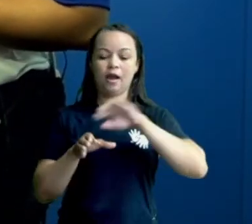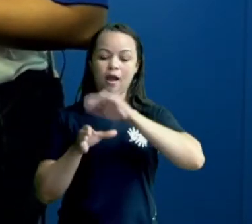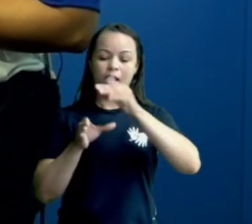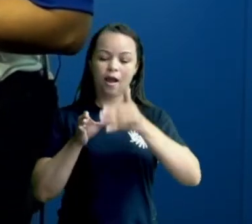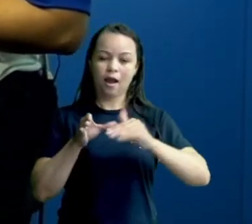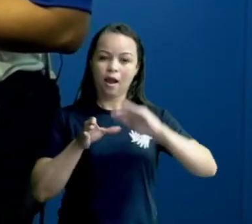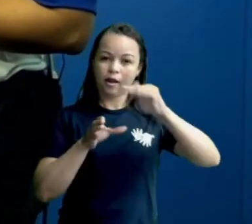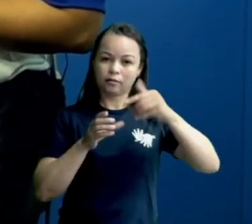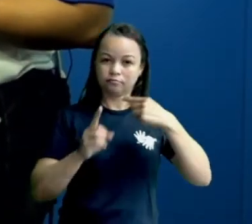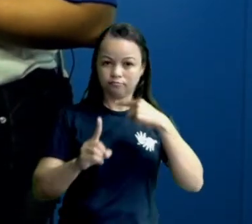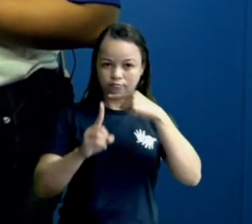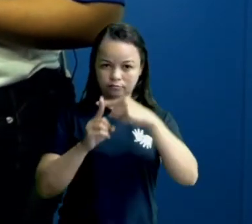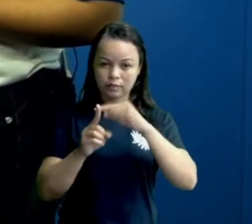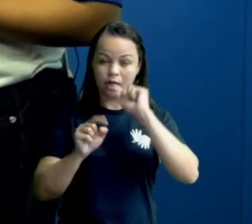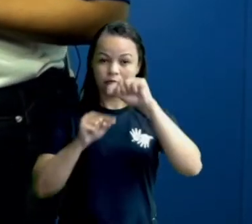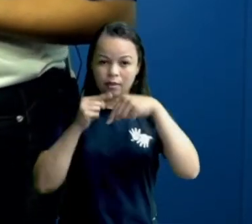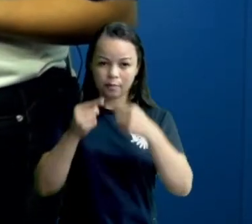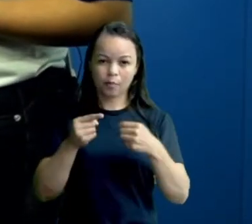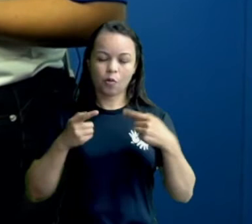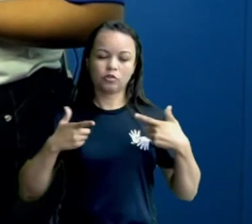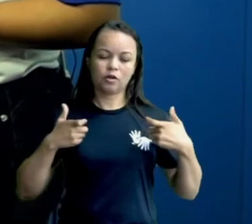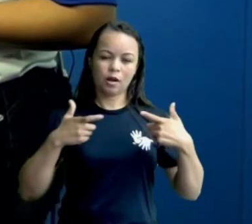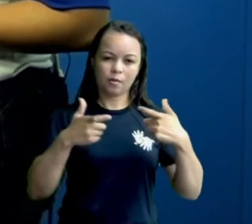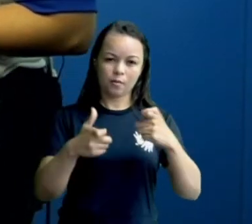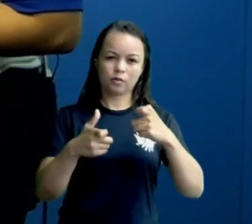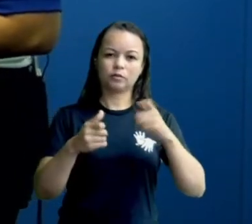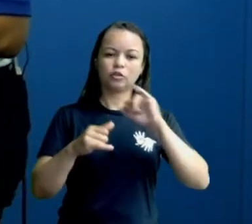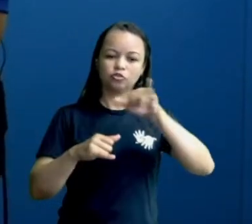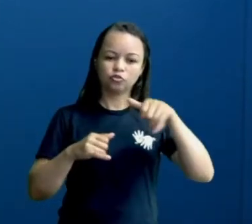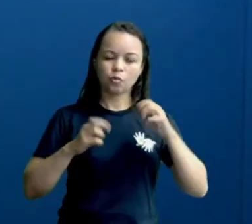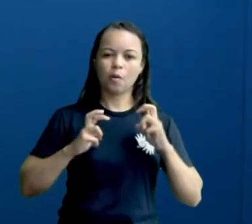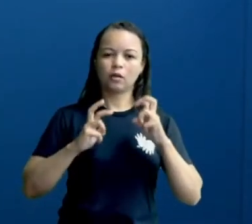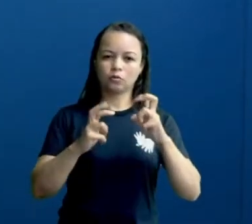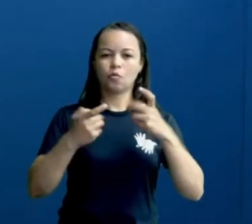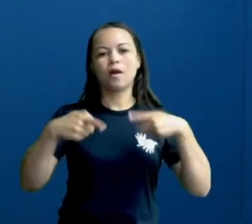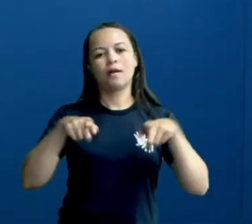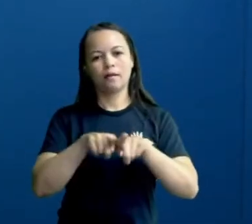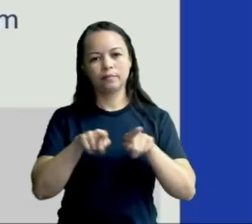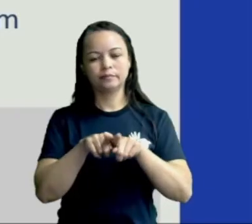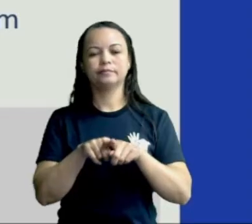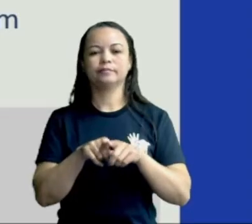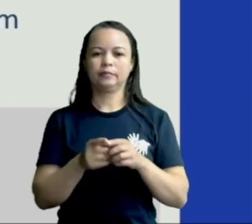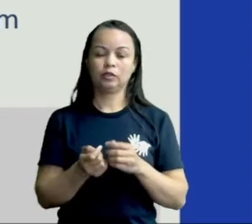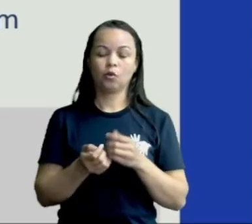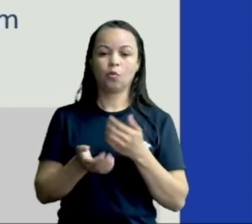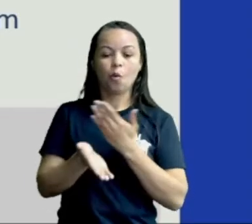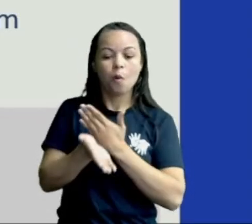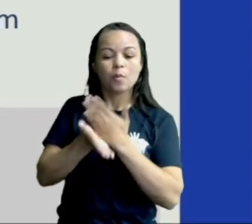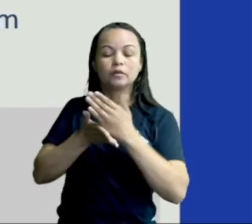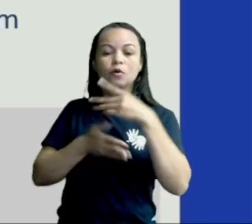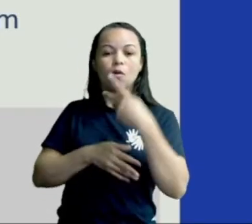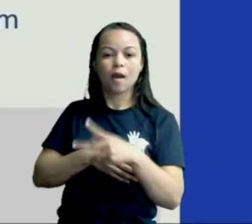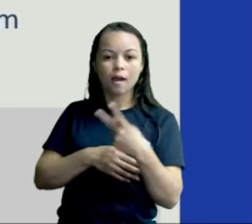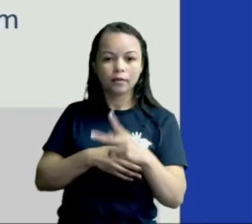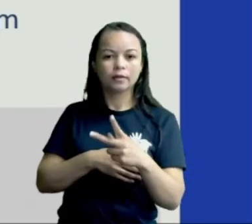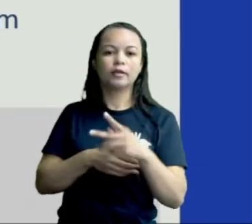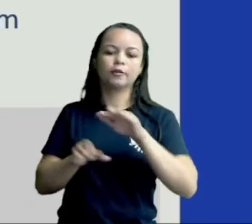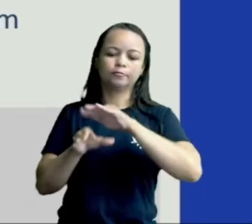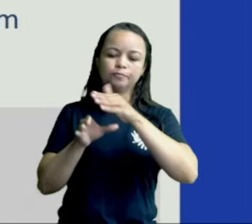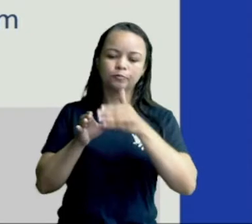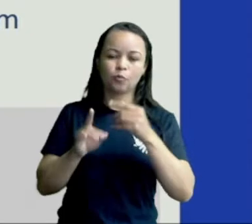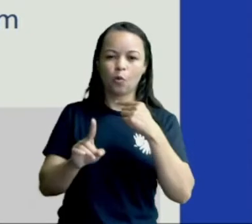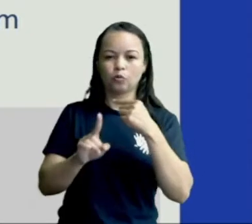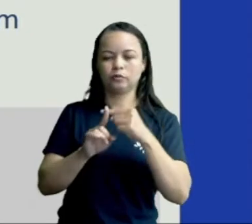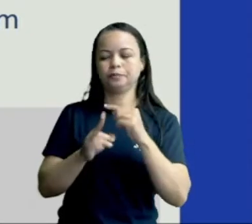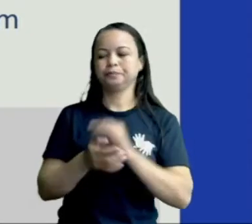Por isso que se diz que tudo se originou aqui na Tabocas. A luta contra os holandeses durou ainda 9 anos, olha